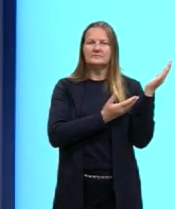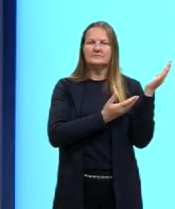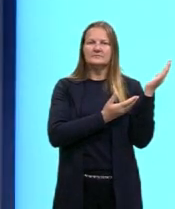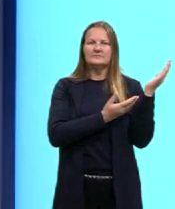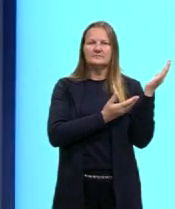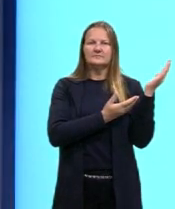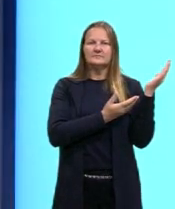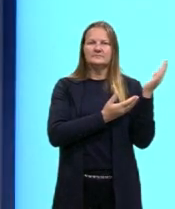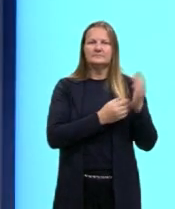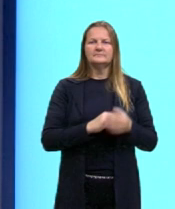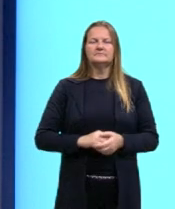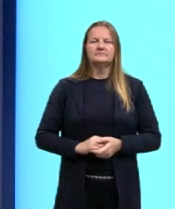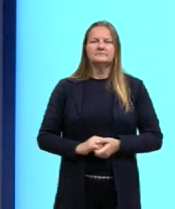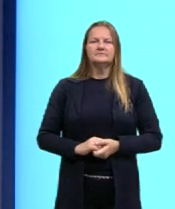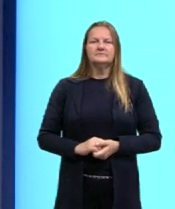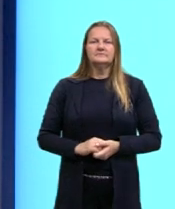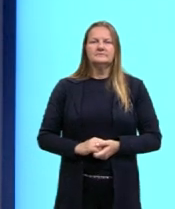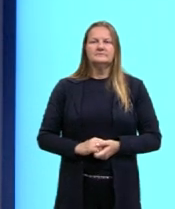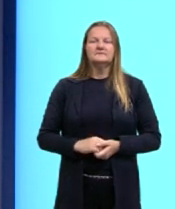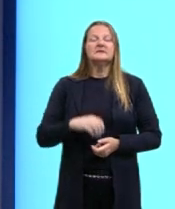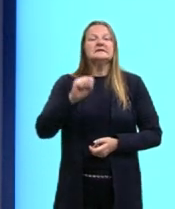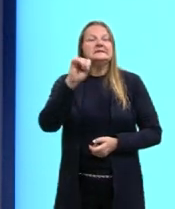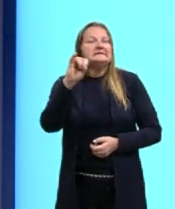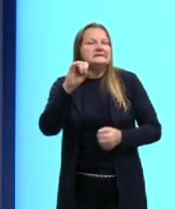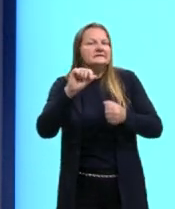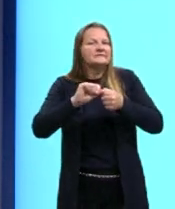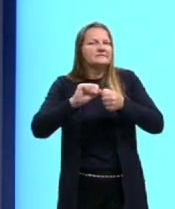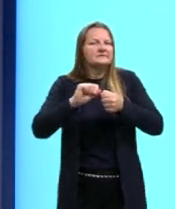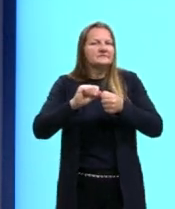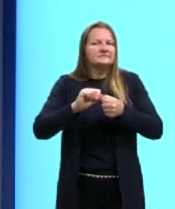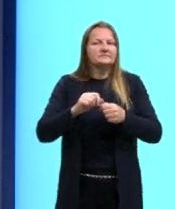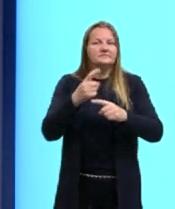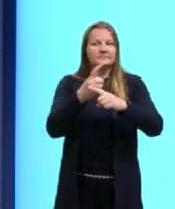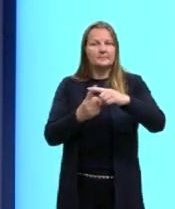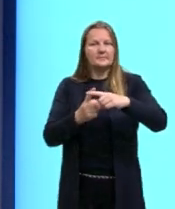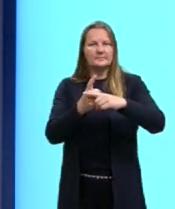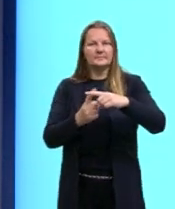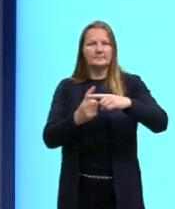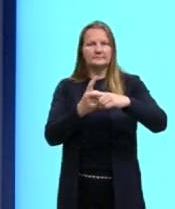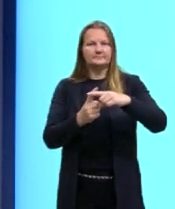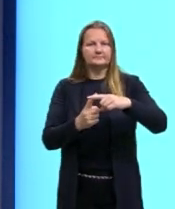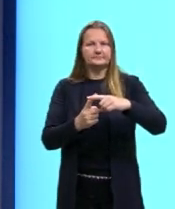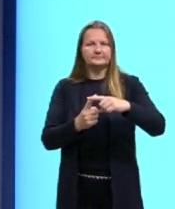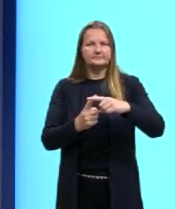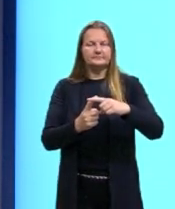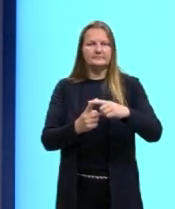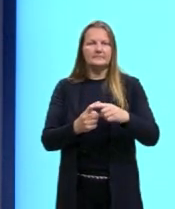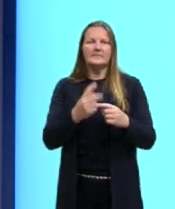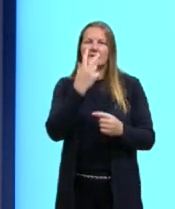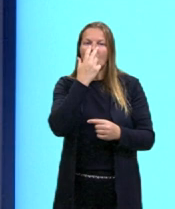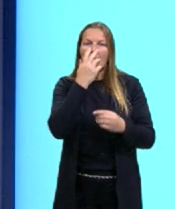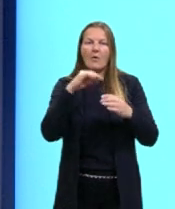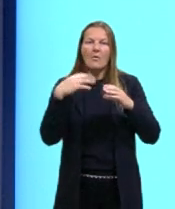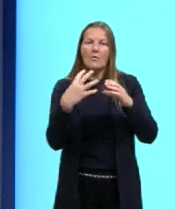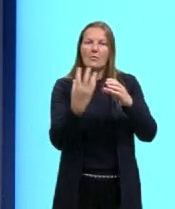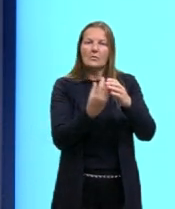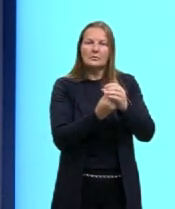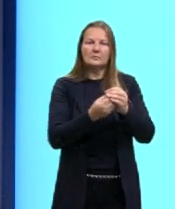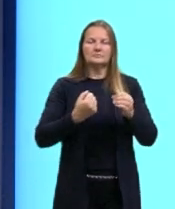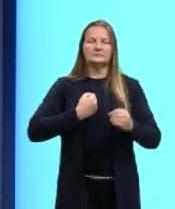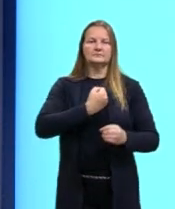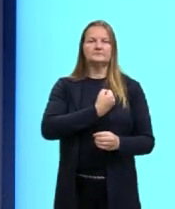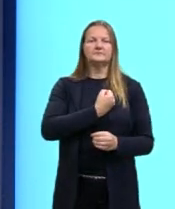distorcida agora quando nós calcularmos a mediana desse mesmo conjunto numérico